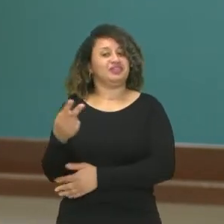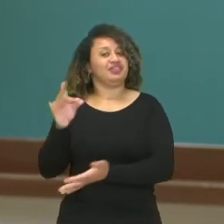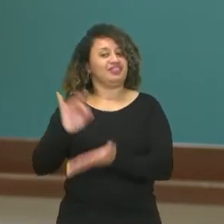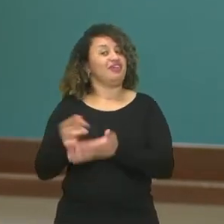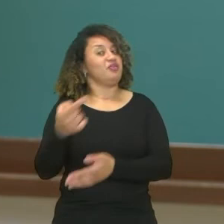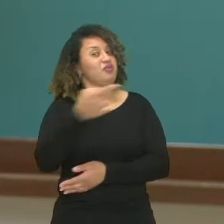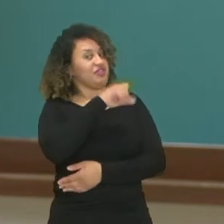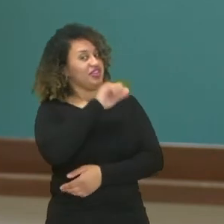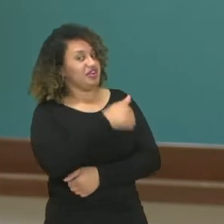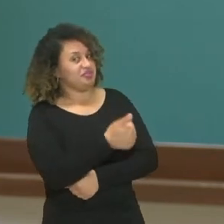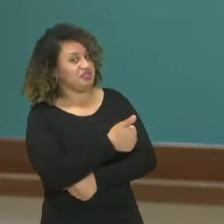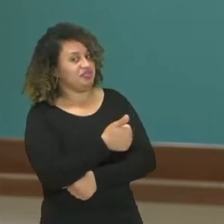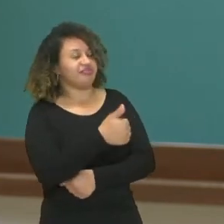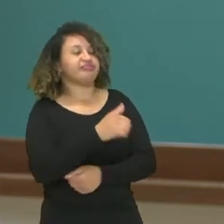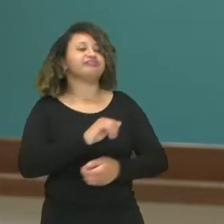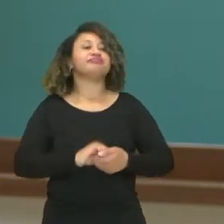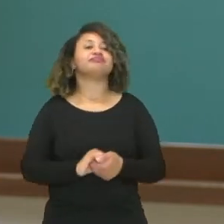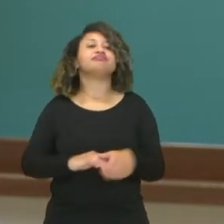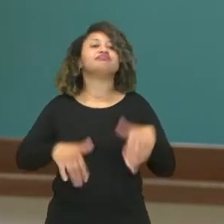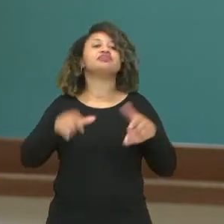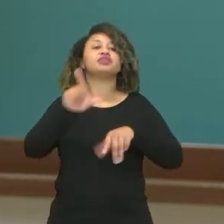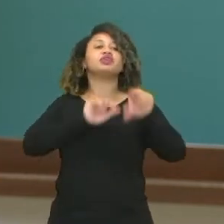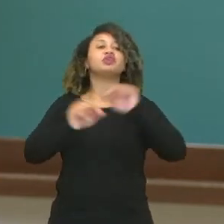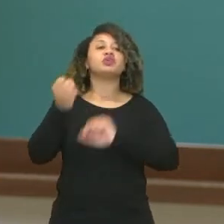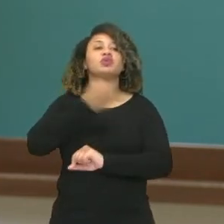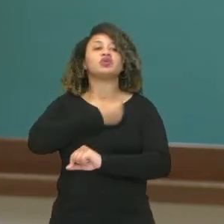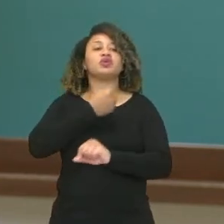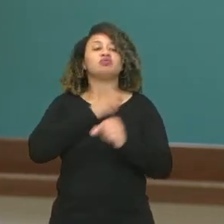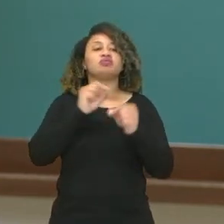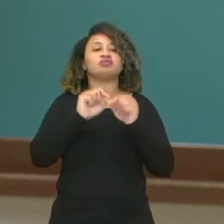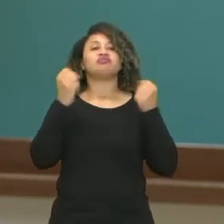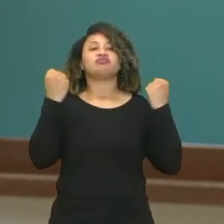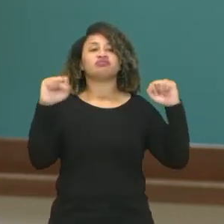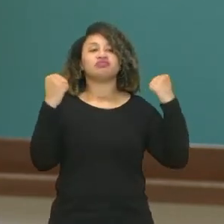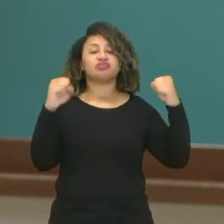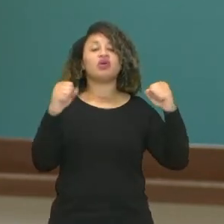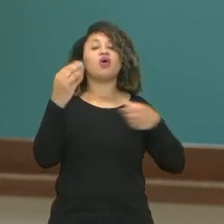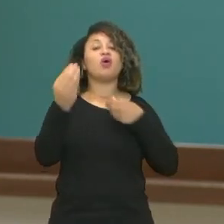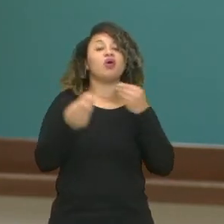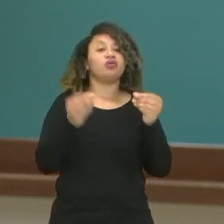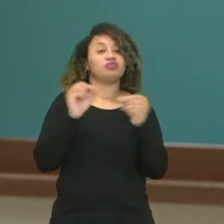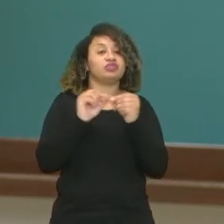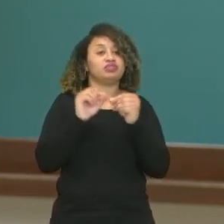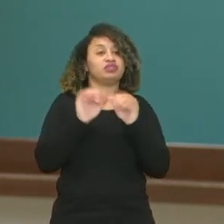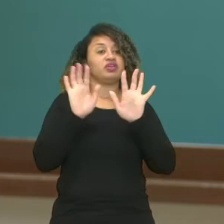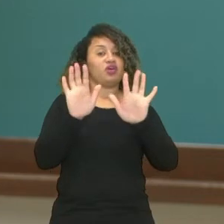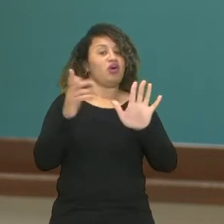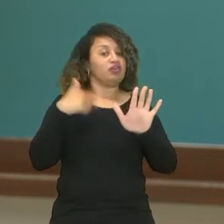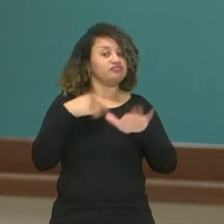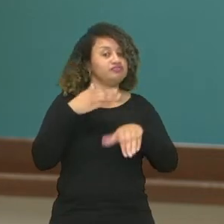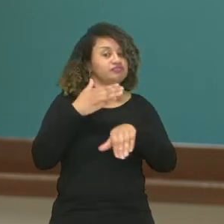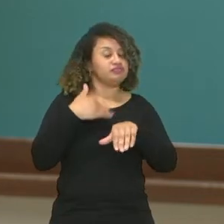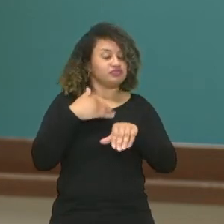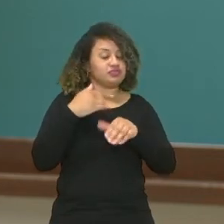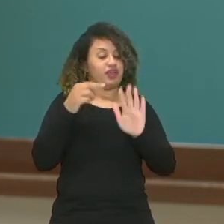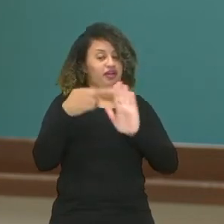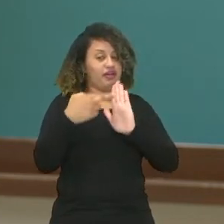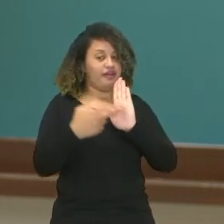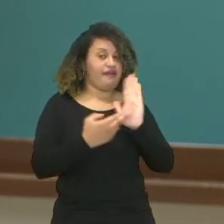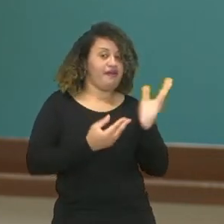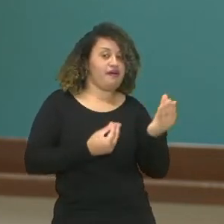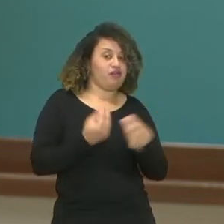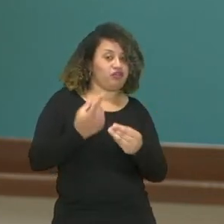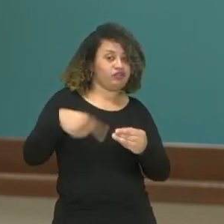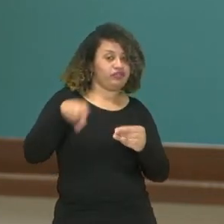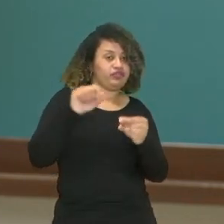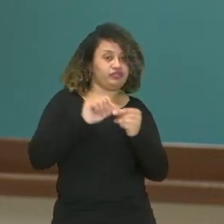primeiro. Escolha um número e realize o exercício da seguinte maneira. Então, a professora já vai deixar aqui pré-estabelecido como que vocês vão